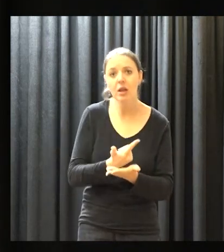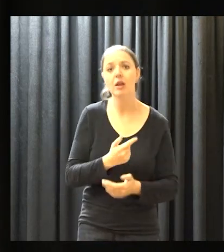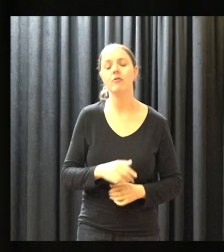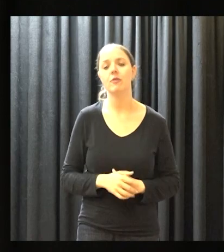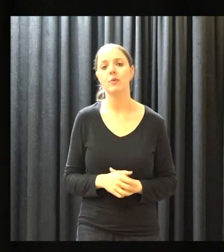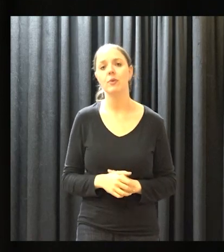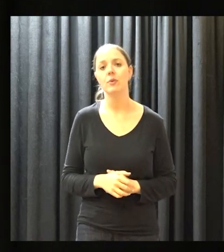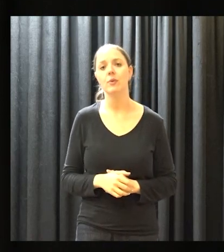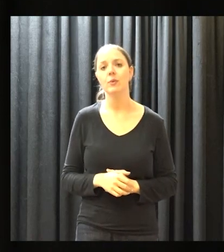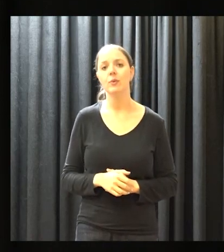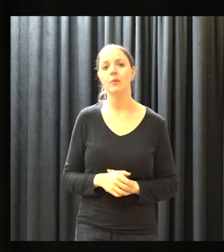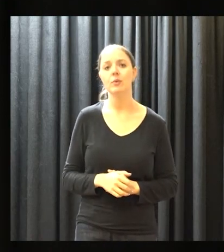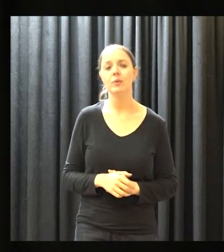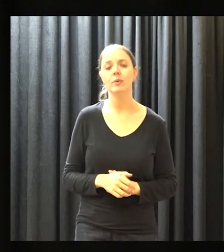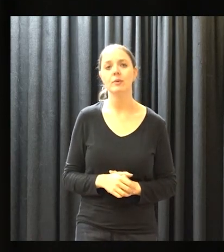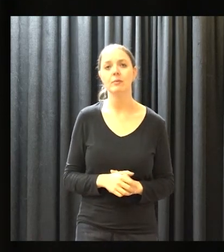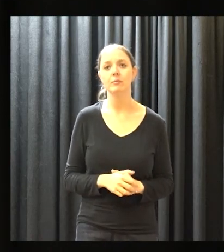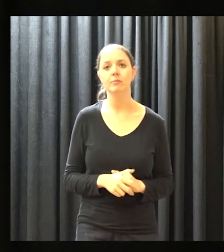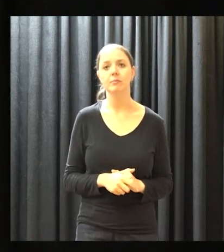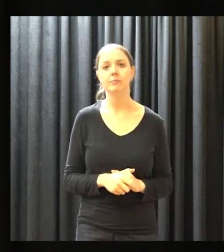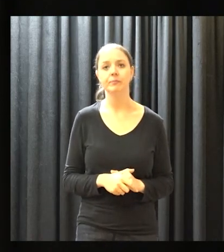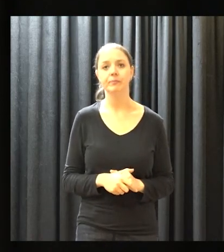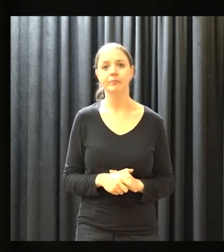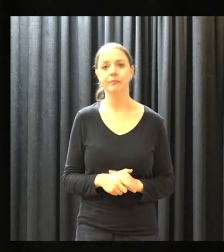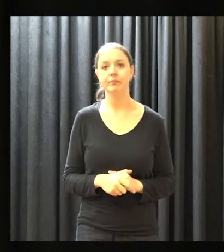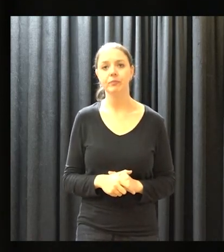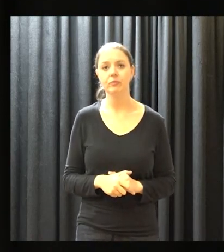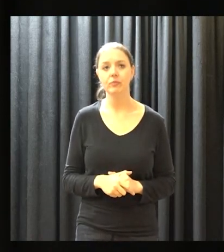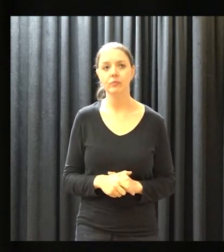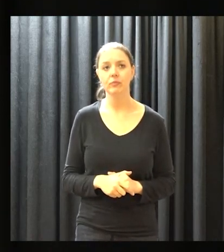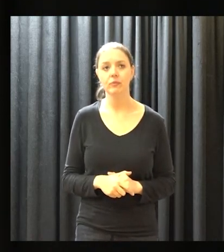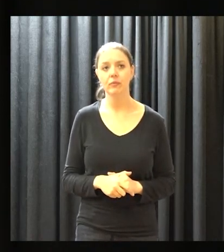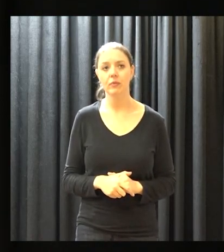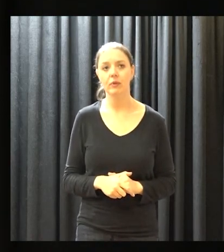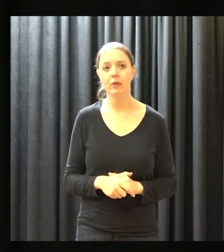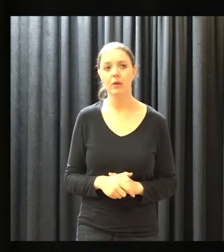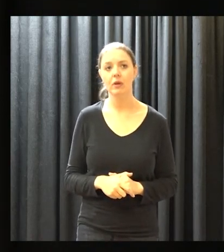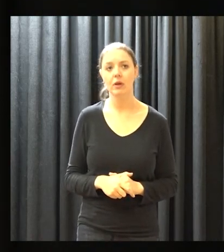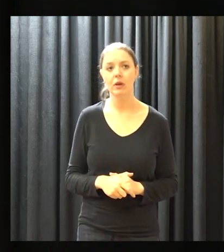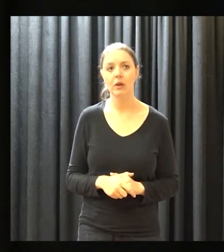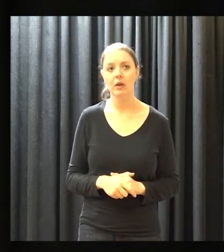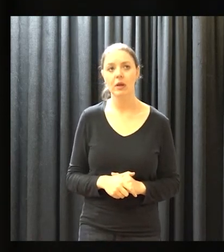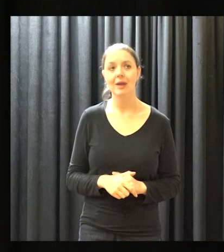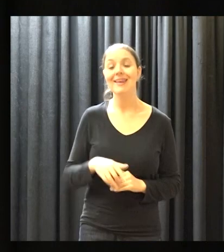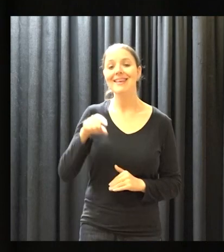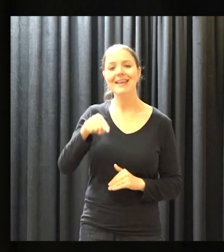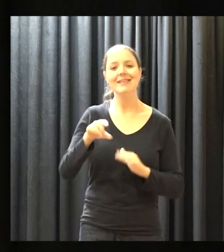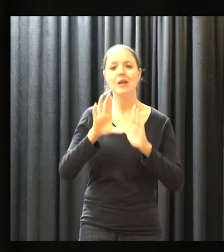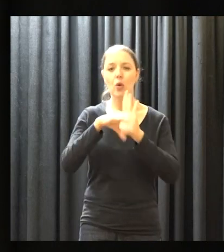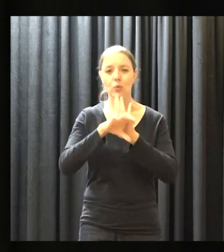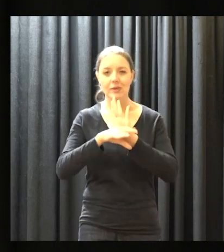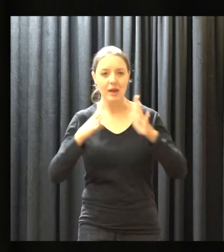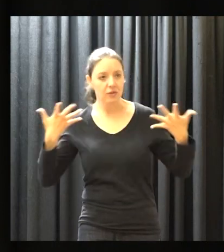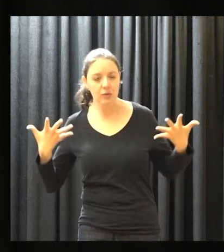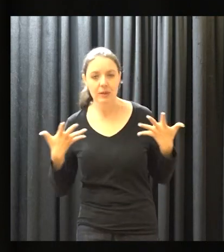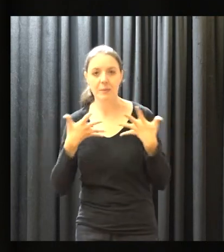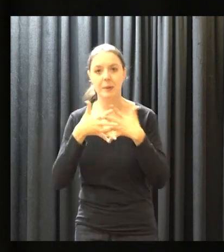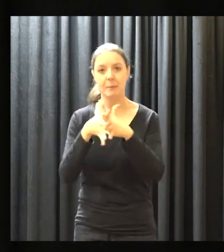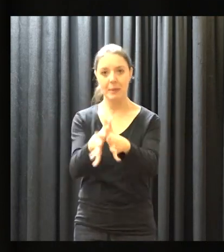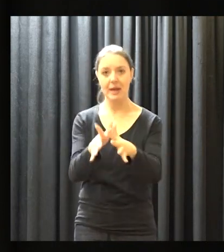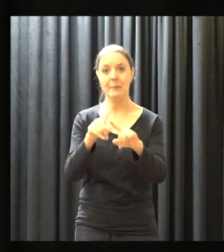normalmente, é interpretado como um sinônimo de LGBT.